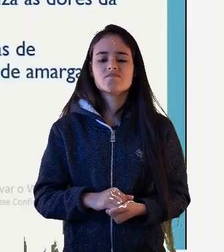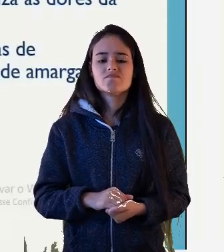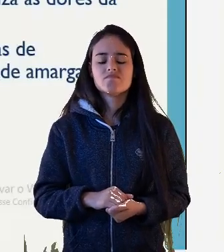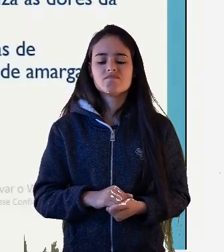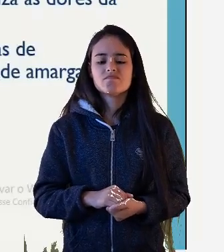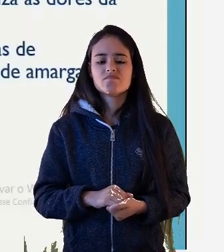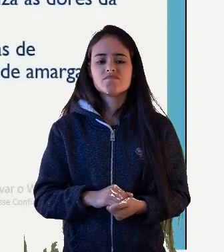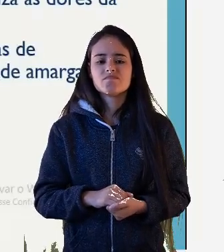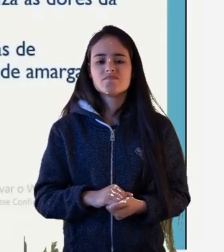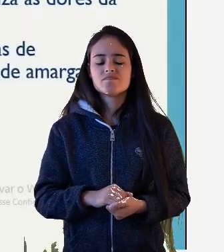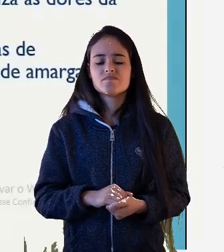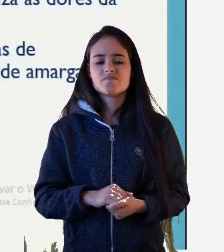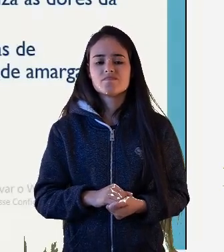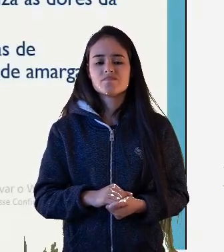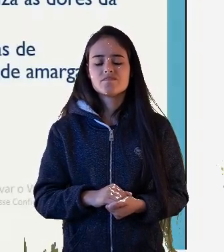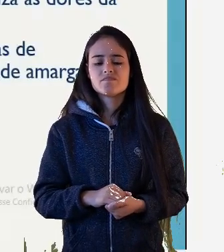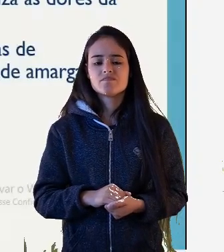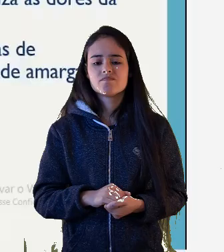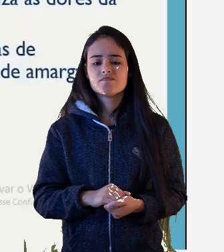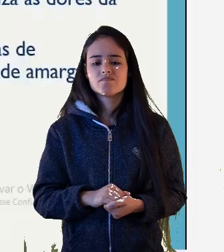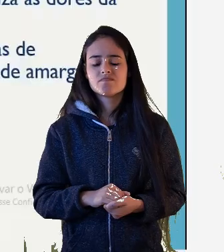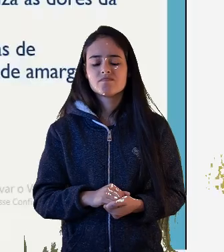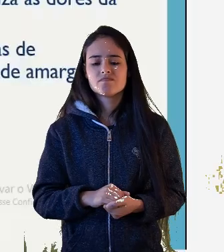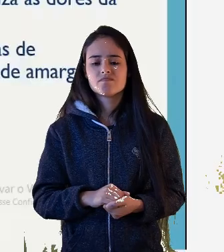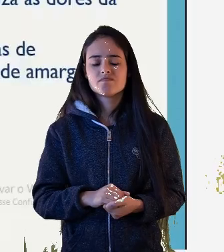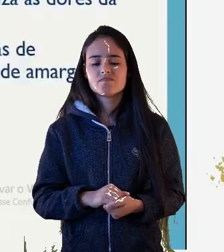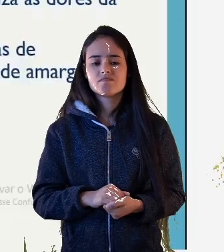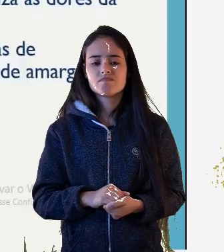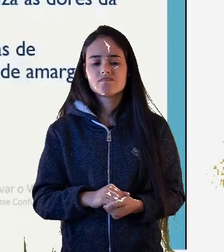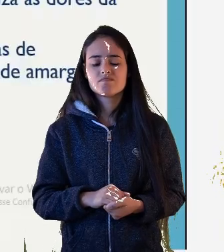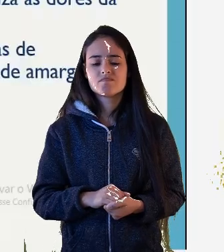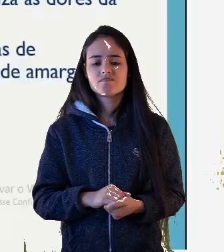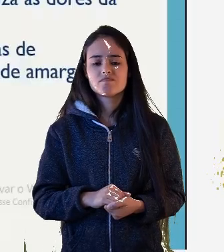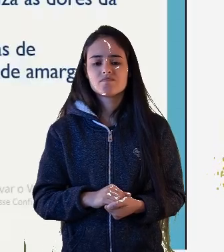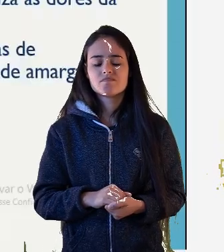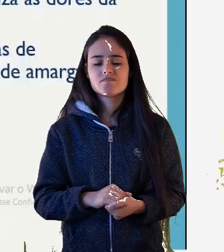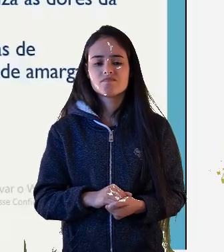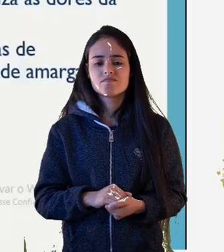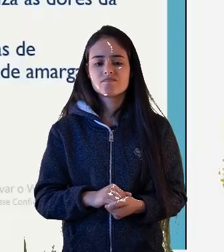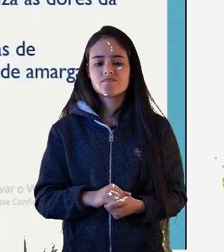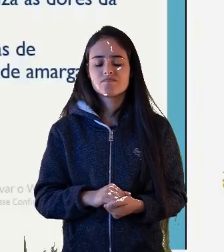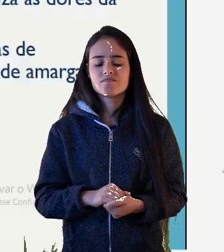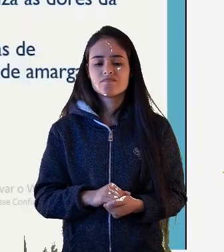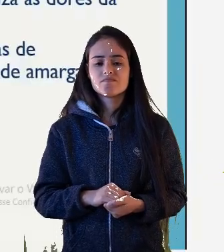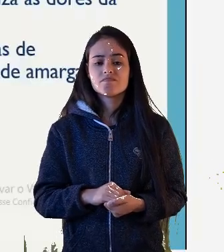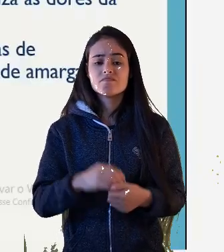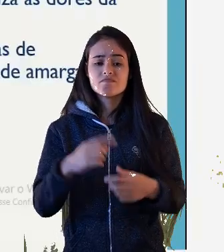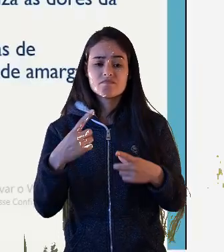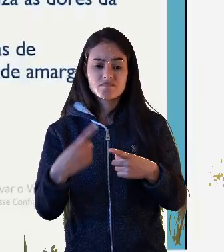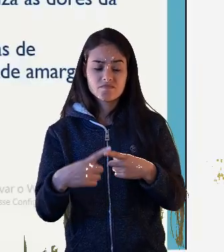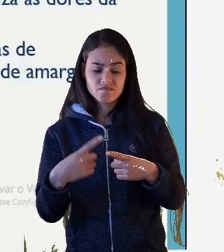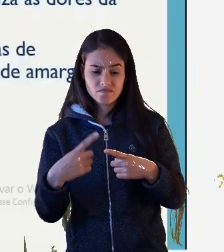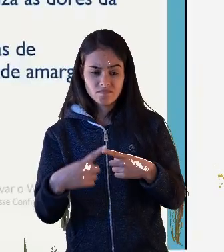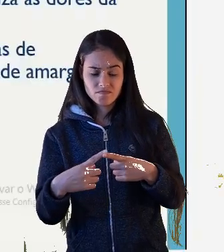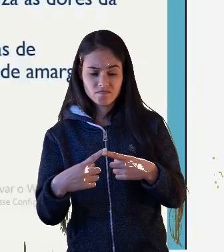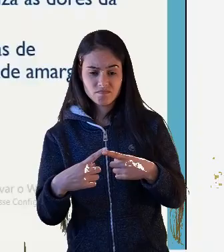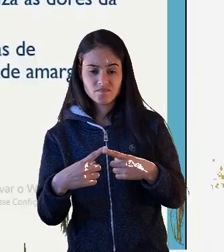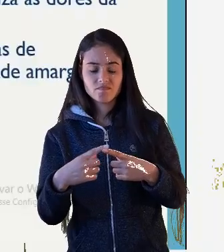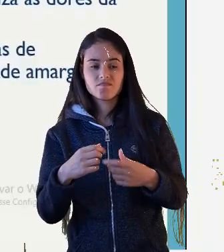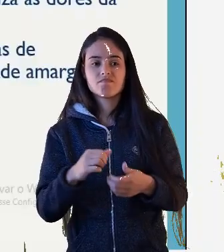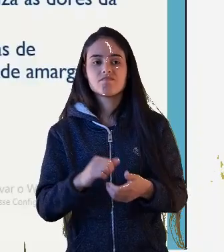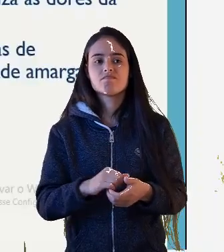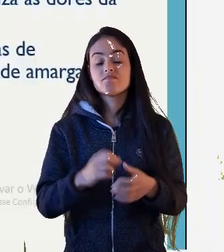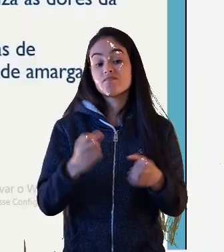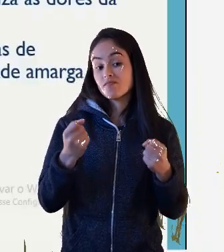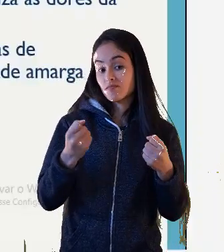o entusiasmo na rota afirmativa que ameniza as dores na saga, né? É só uma gota, né, gente? O povo fica aí nessa briga toda, né? A